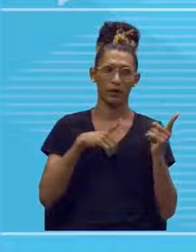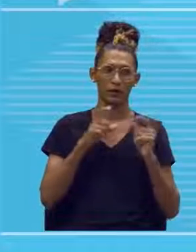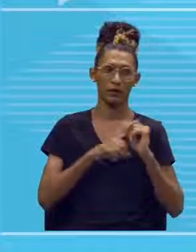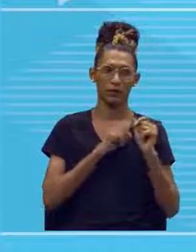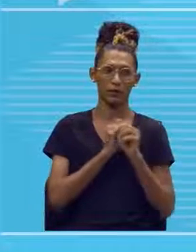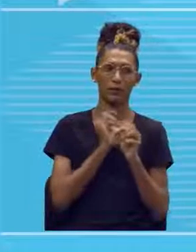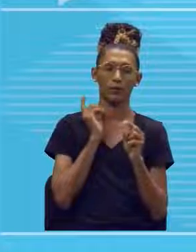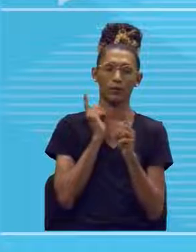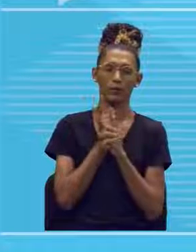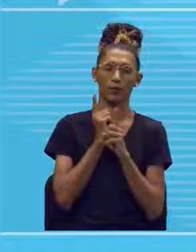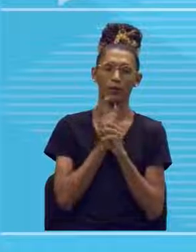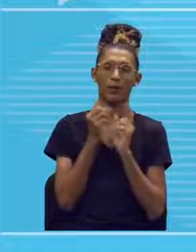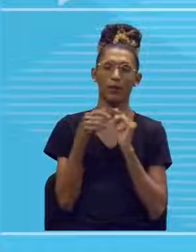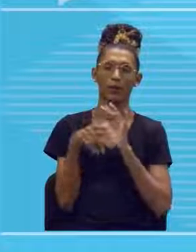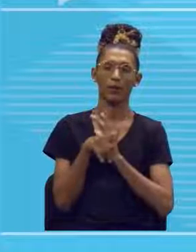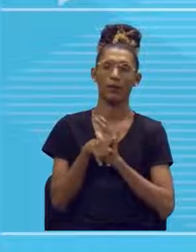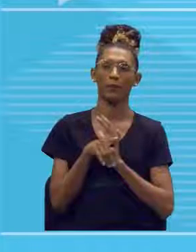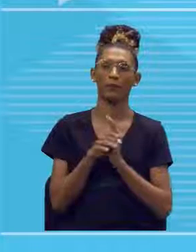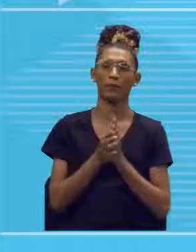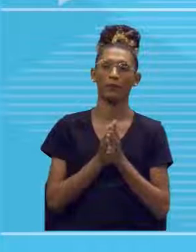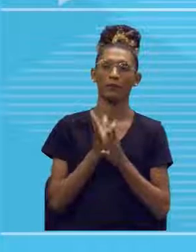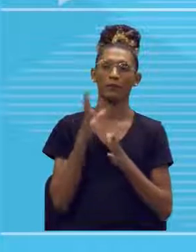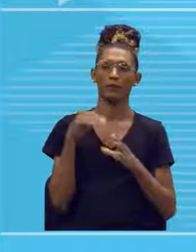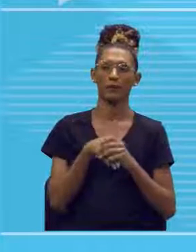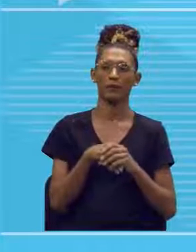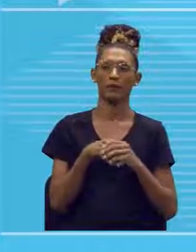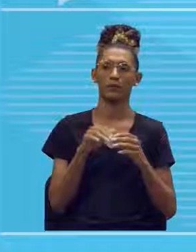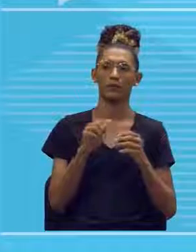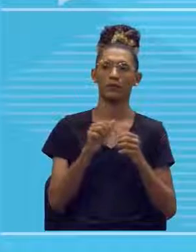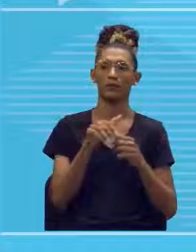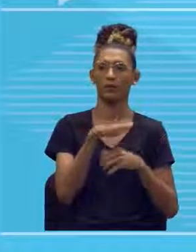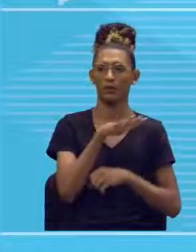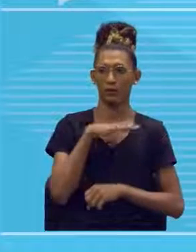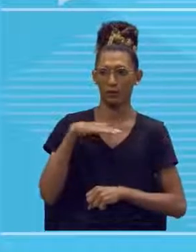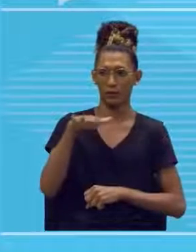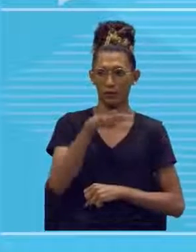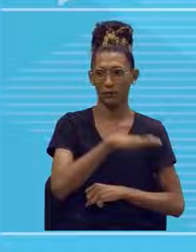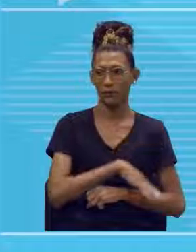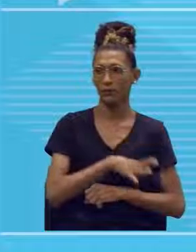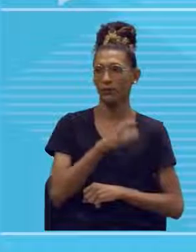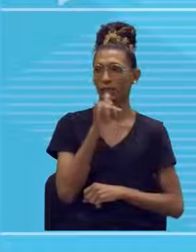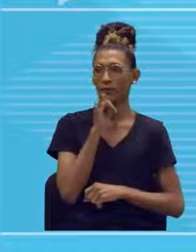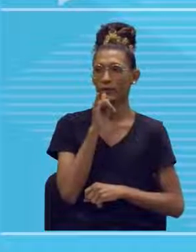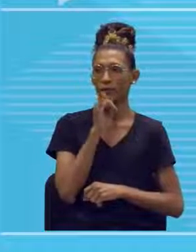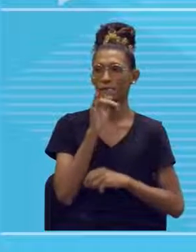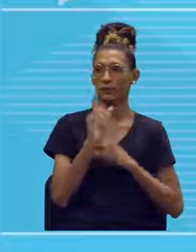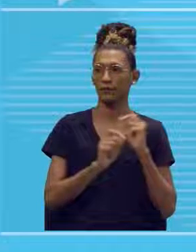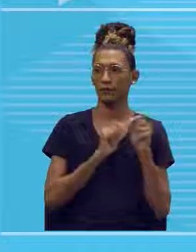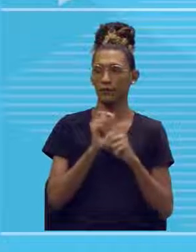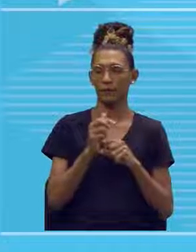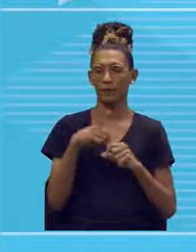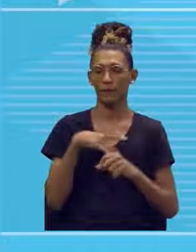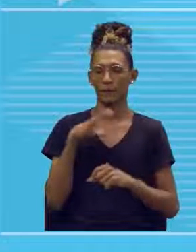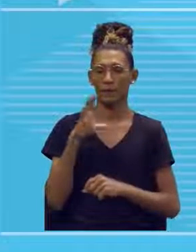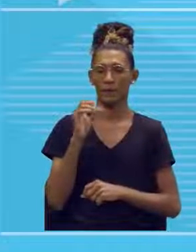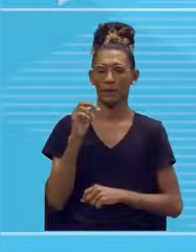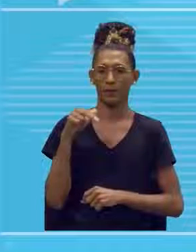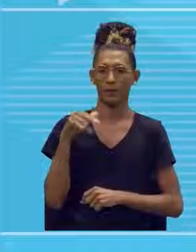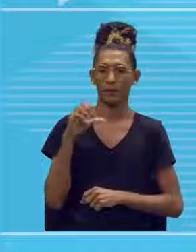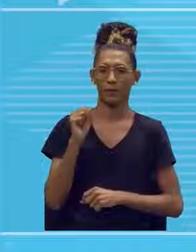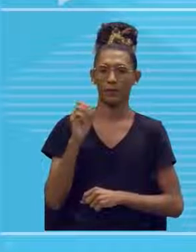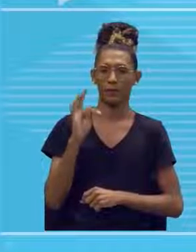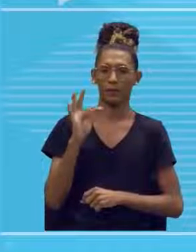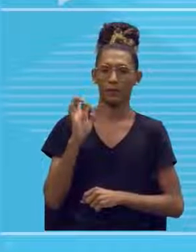localização Tá certo no espaço tem aqui por exemplo a constelação de escorpião